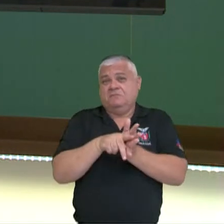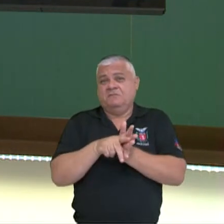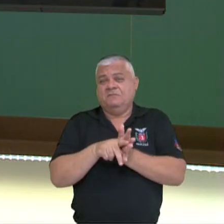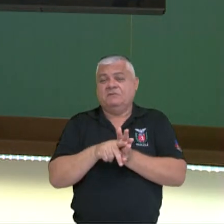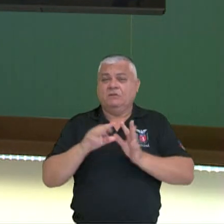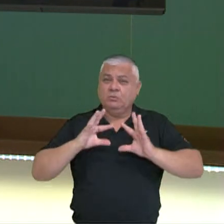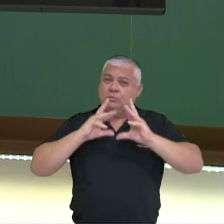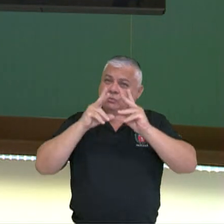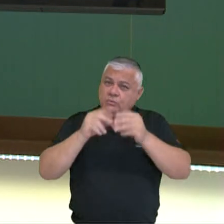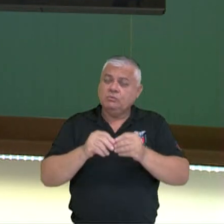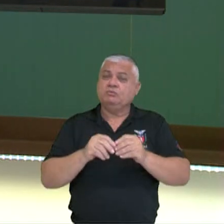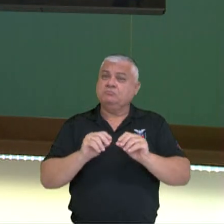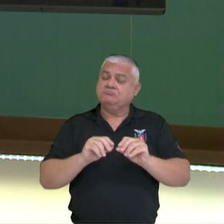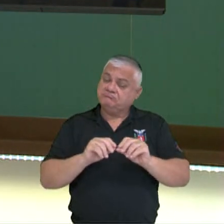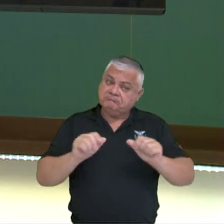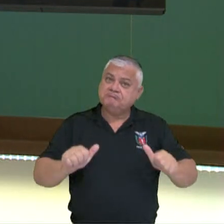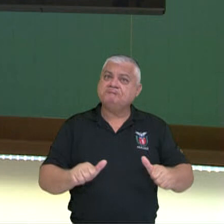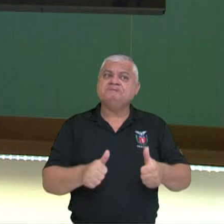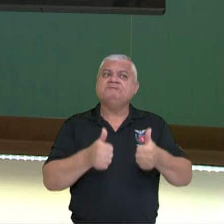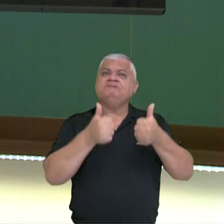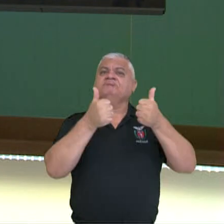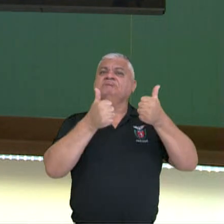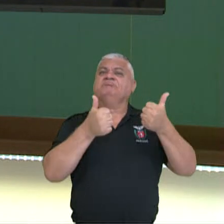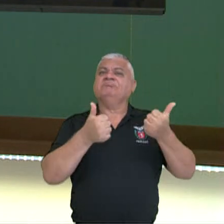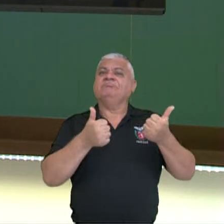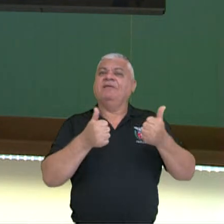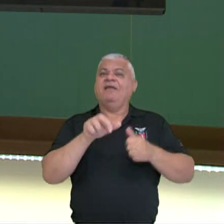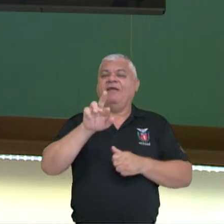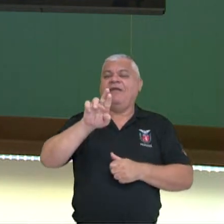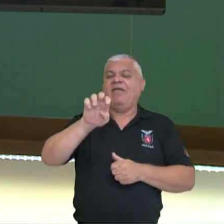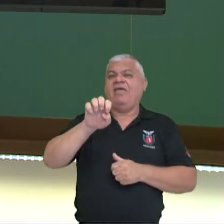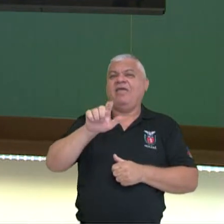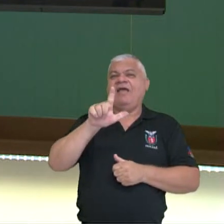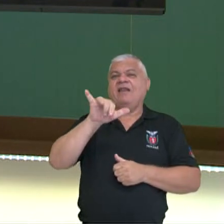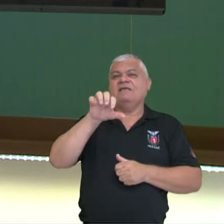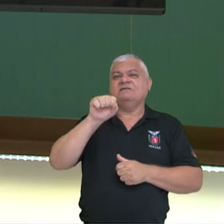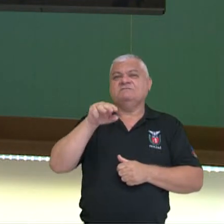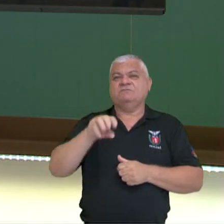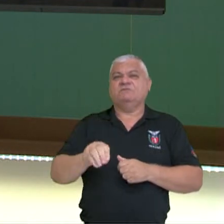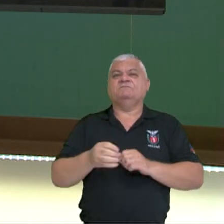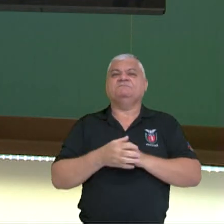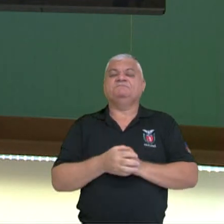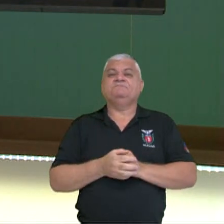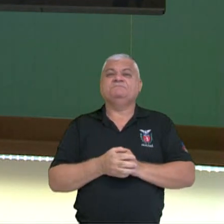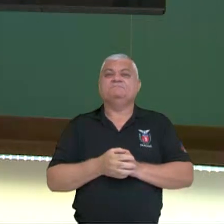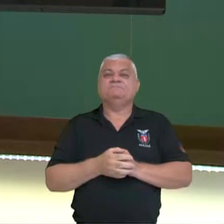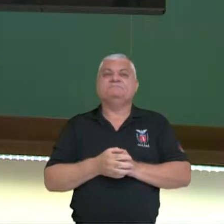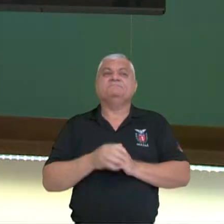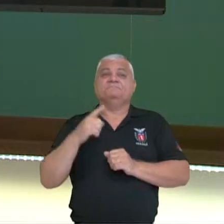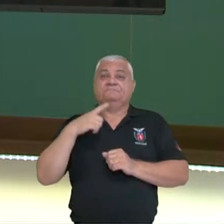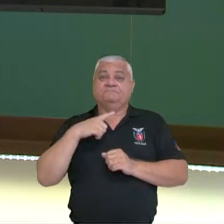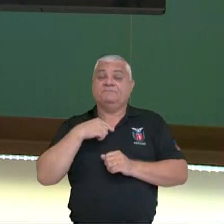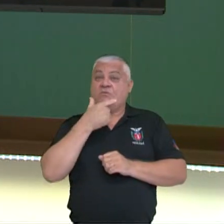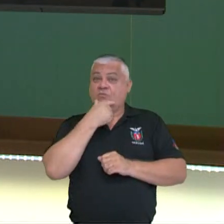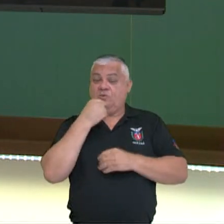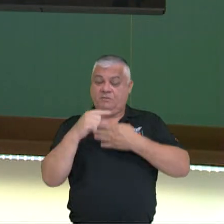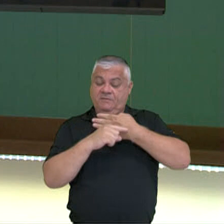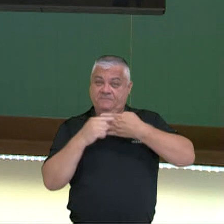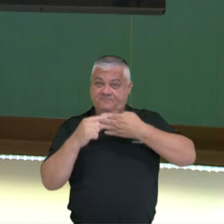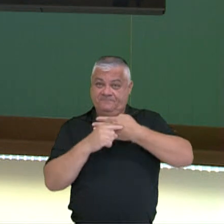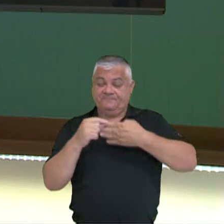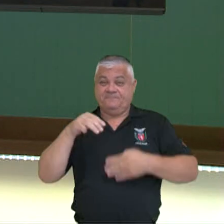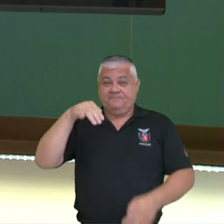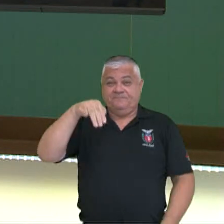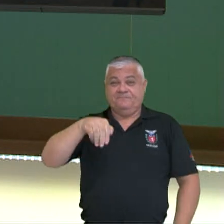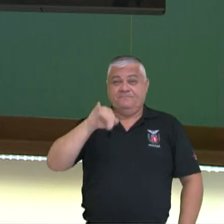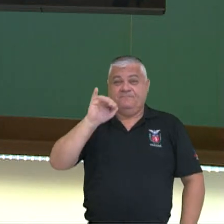vão elevar ali o patamar da coisa. Aí a gente tem artistas. O Millet, conhecido como